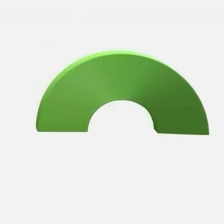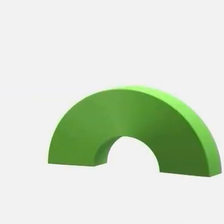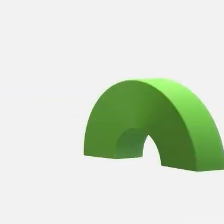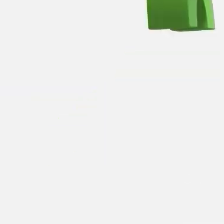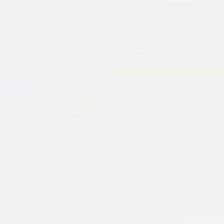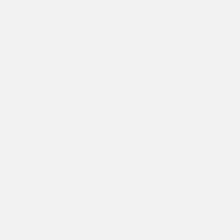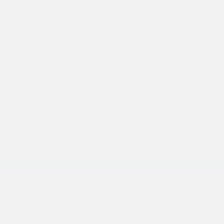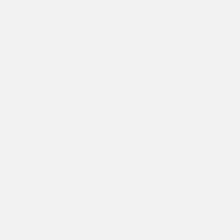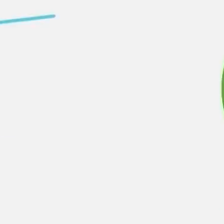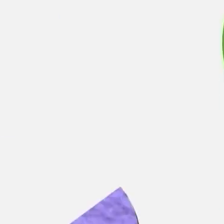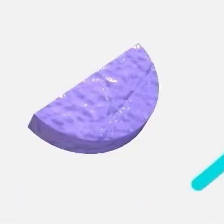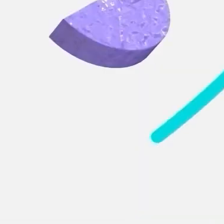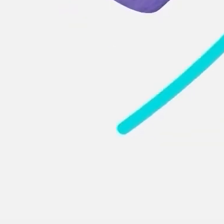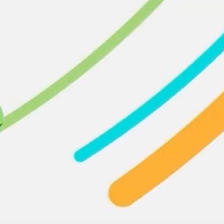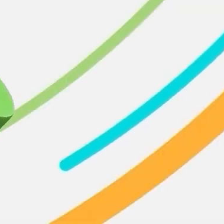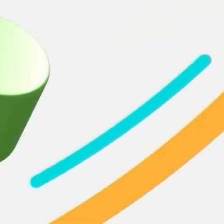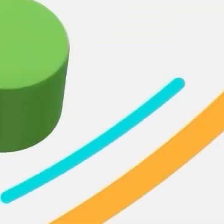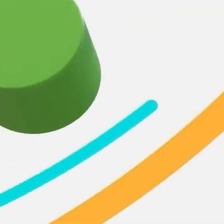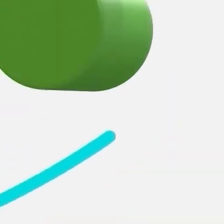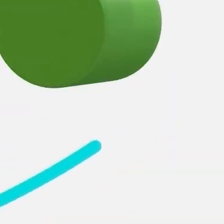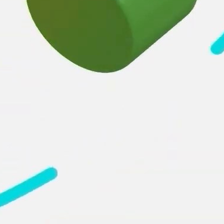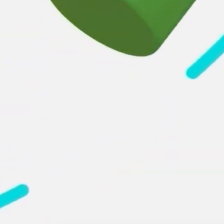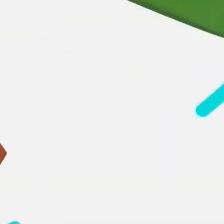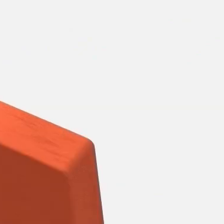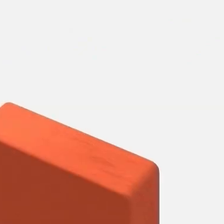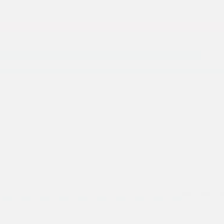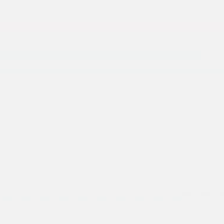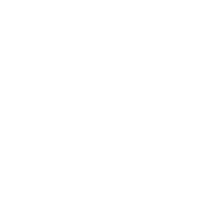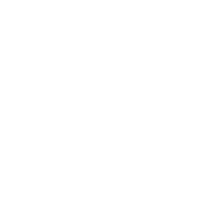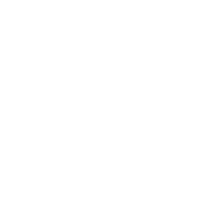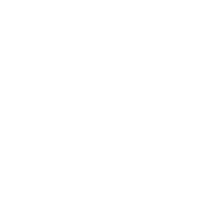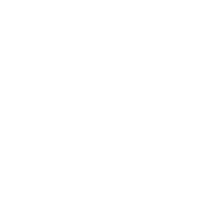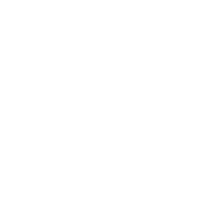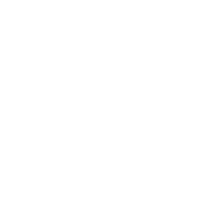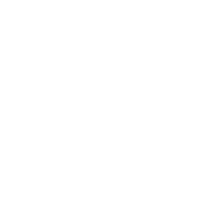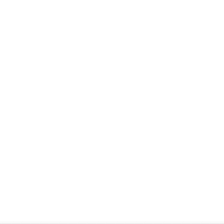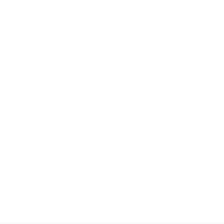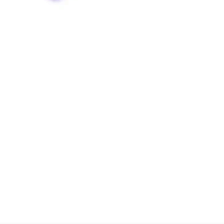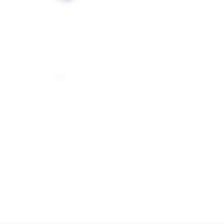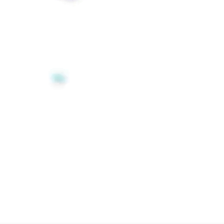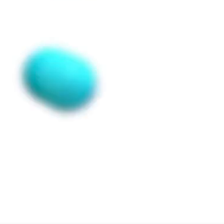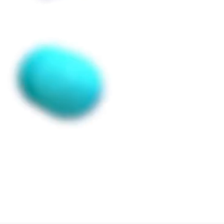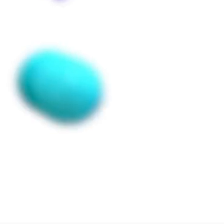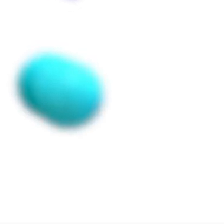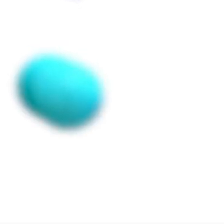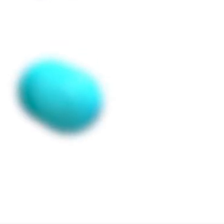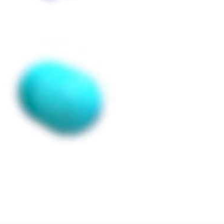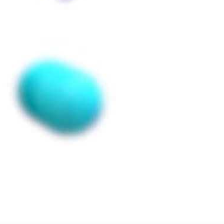Música